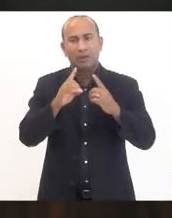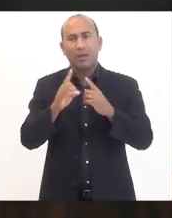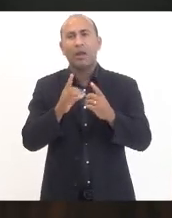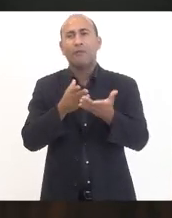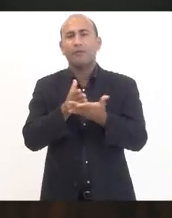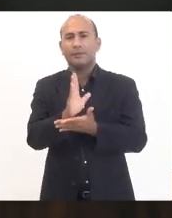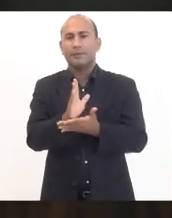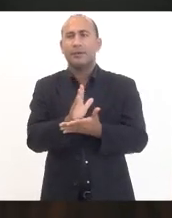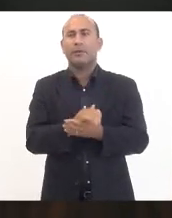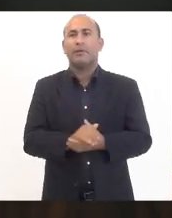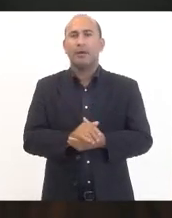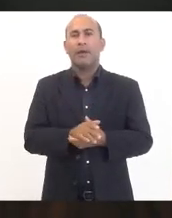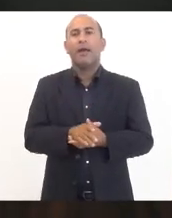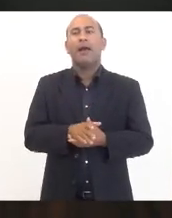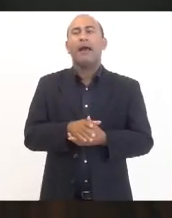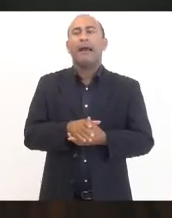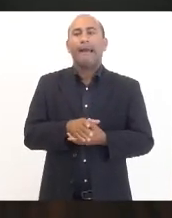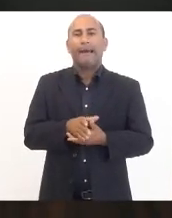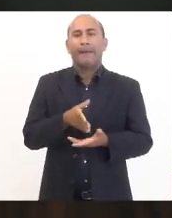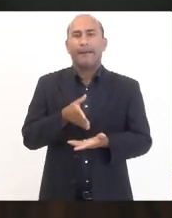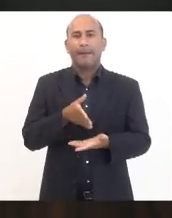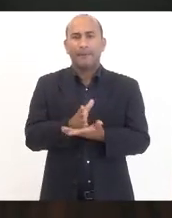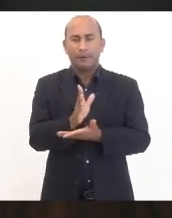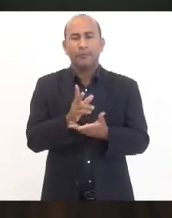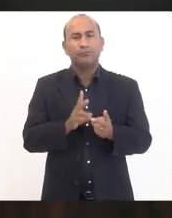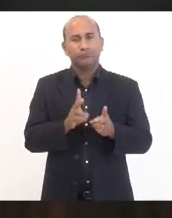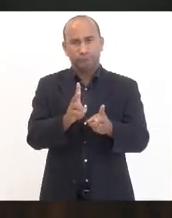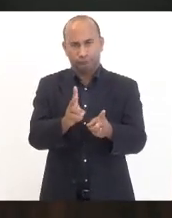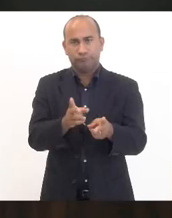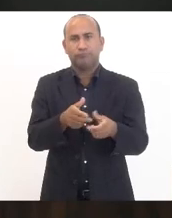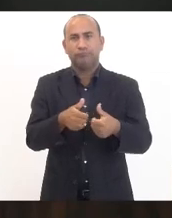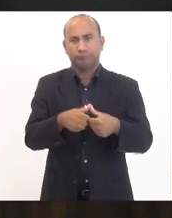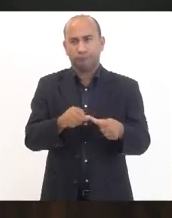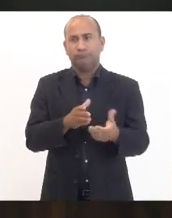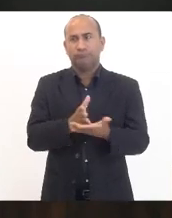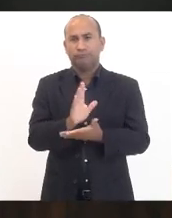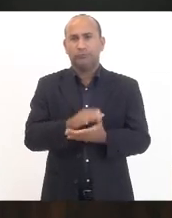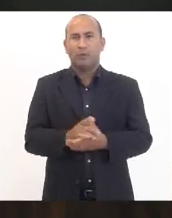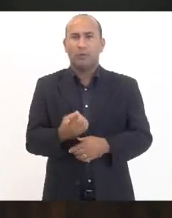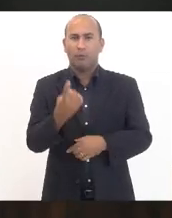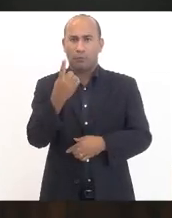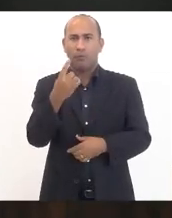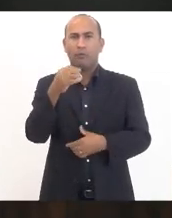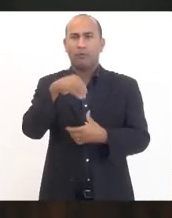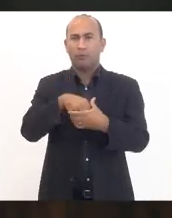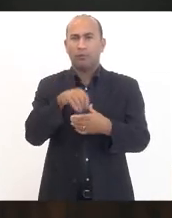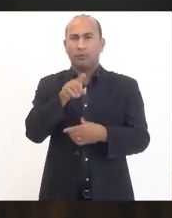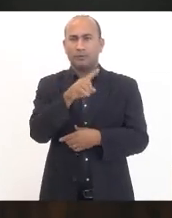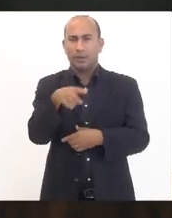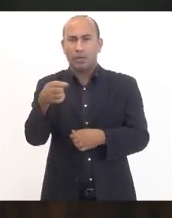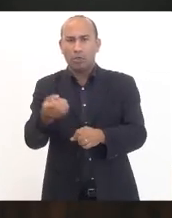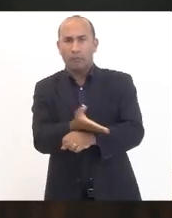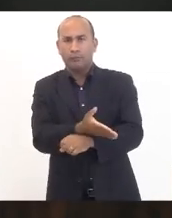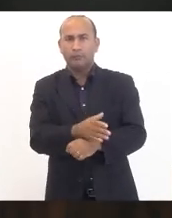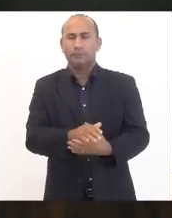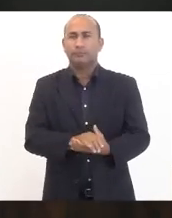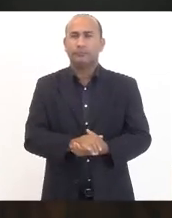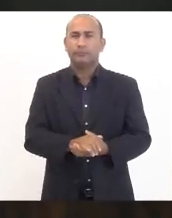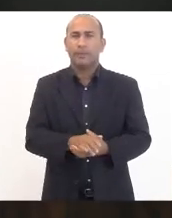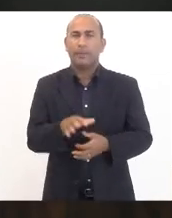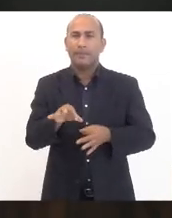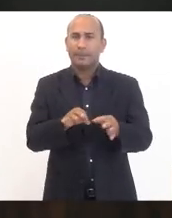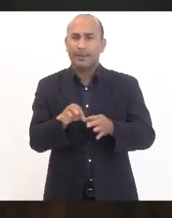em votação, senhores que aprovam, permaneçam como estão, aprovado, vai à promulgação, com voto pela abstenção do novo. Projeto de